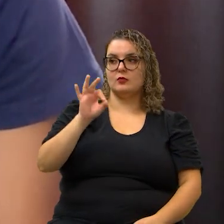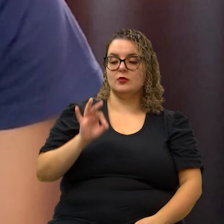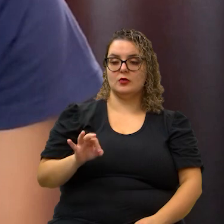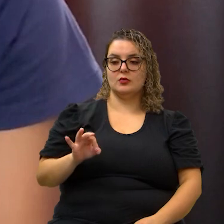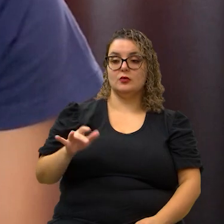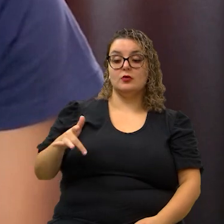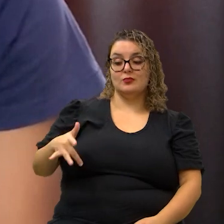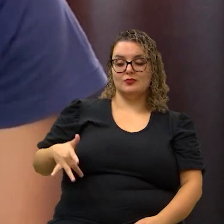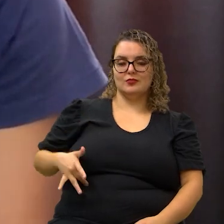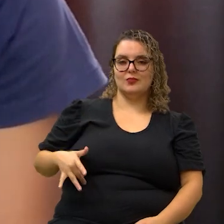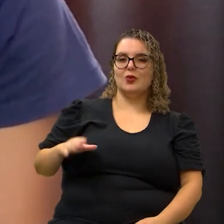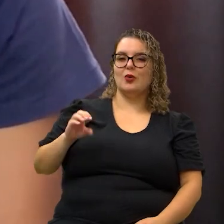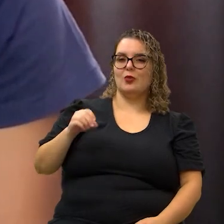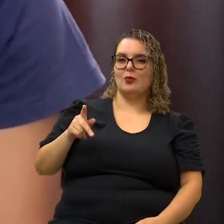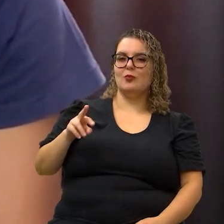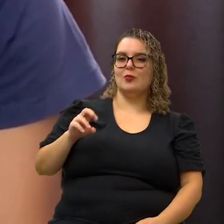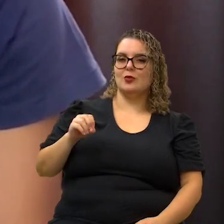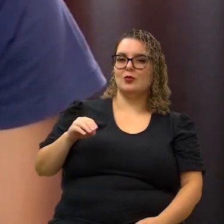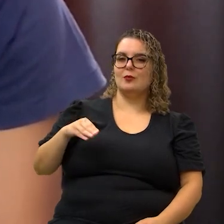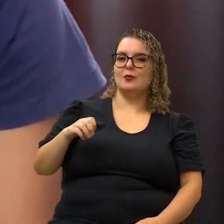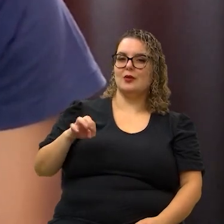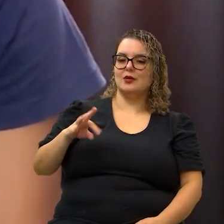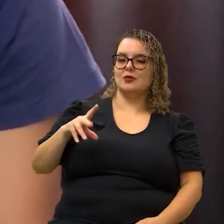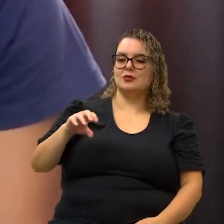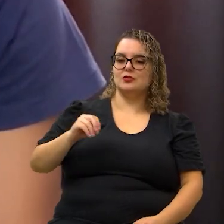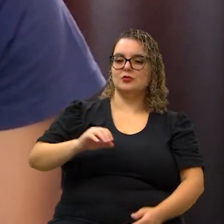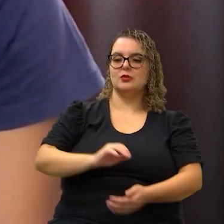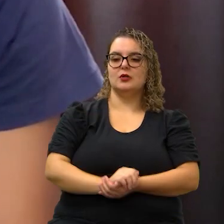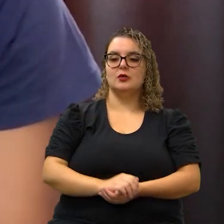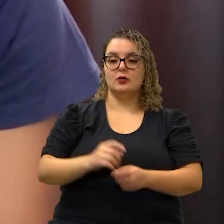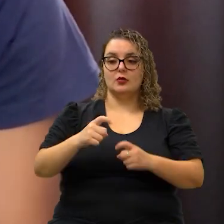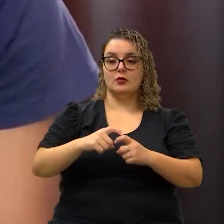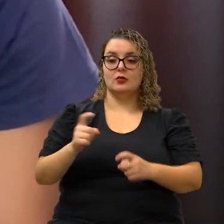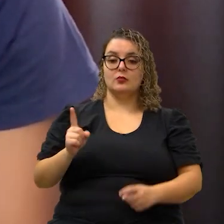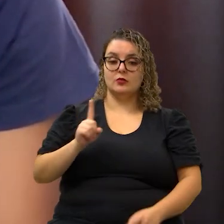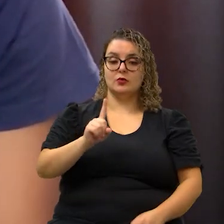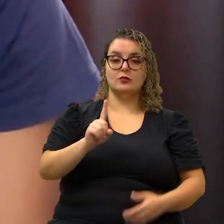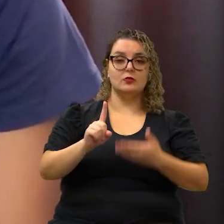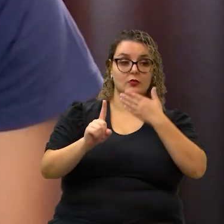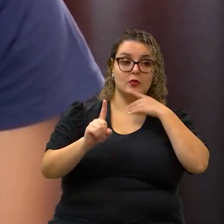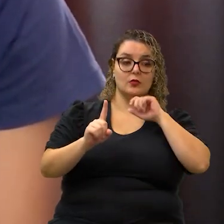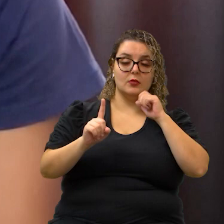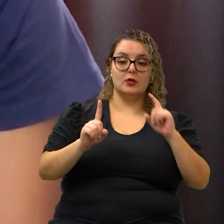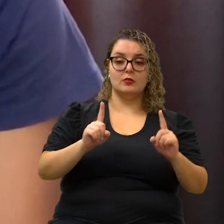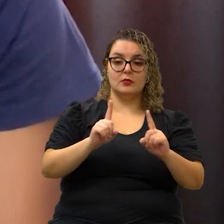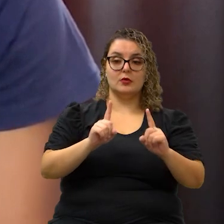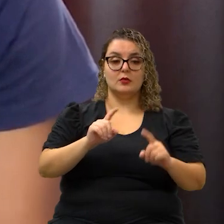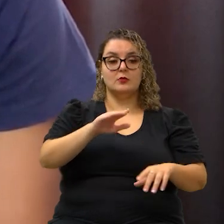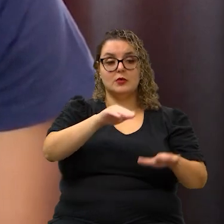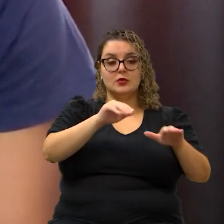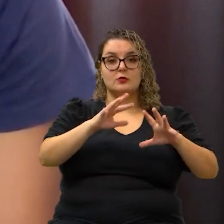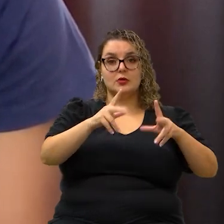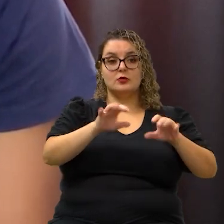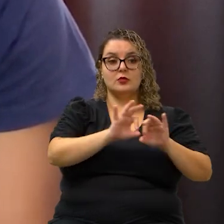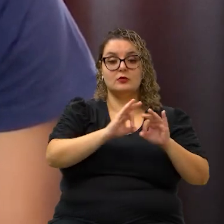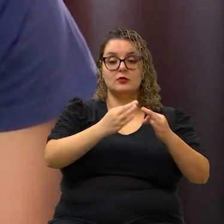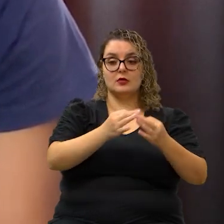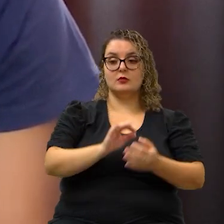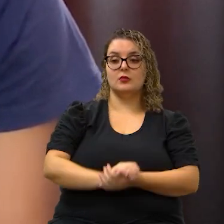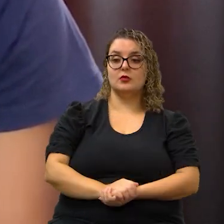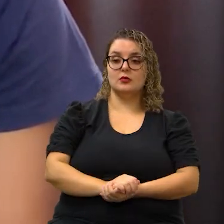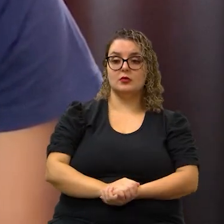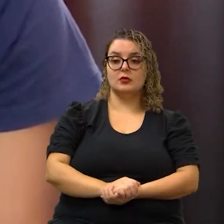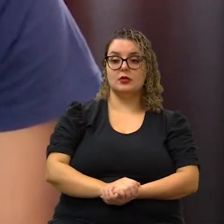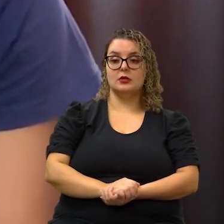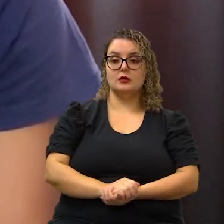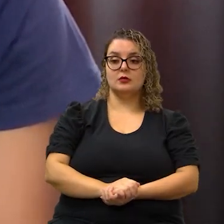Chegou num momento ali, o médico chegou no meu pai e falou que para chamar toda a família, para reunir todo mundo, porque se